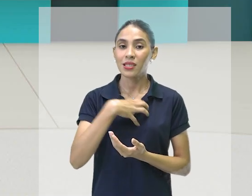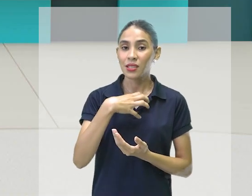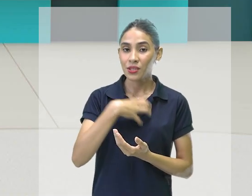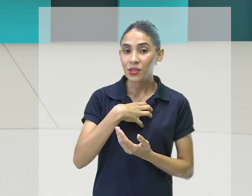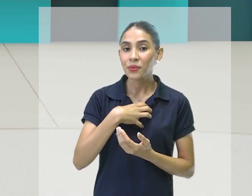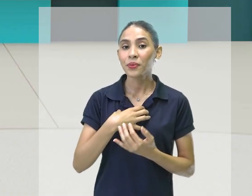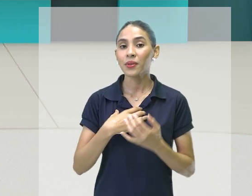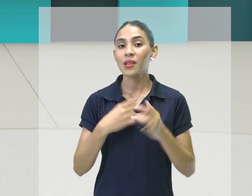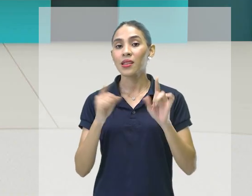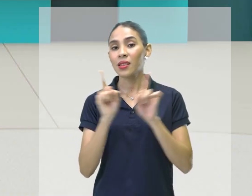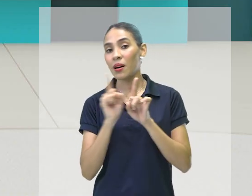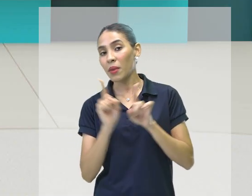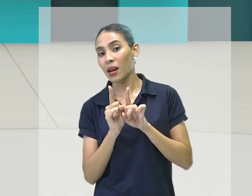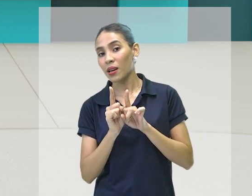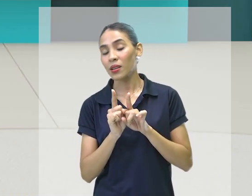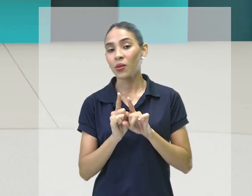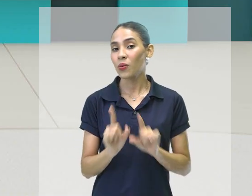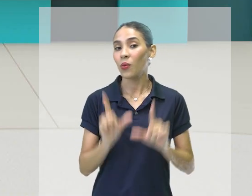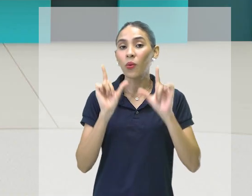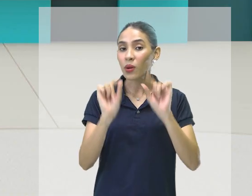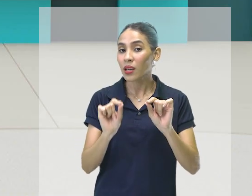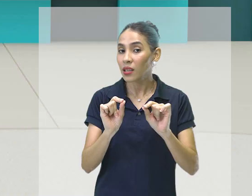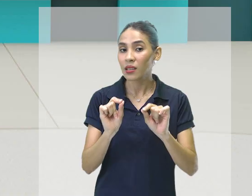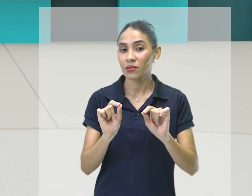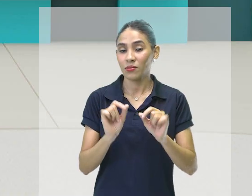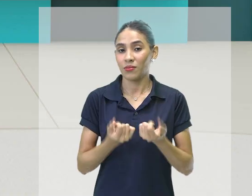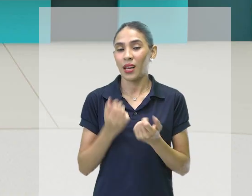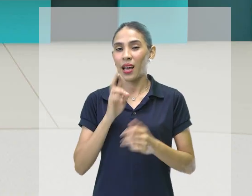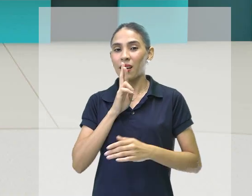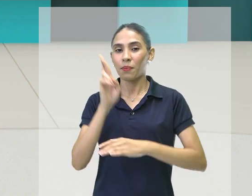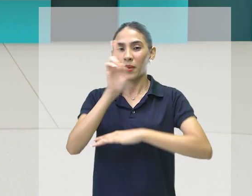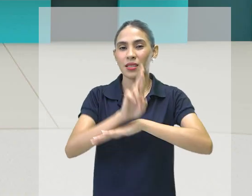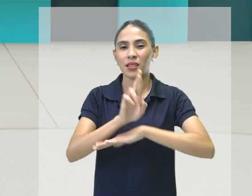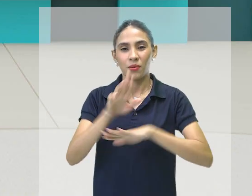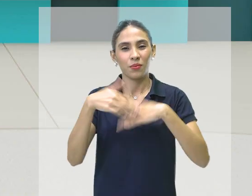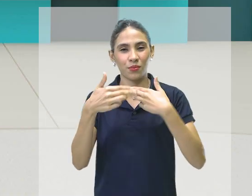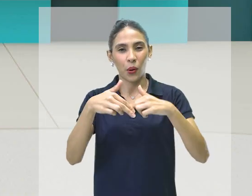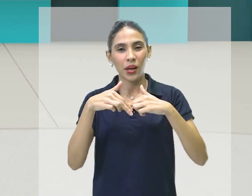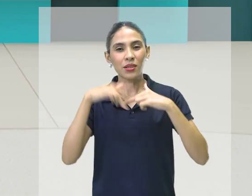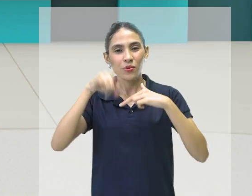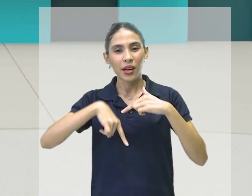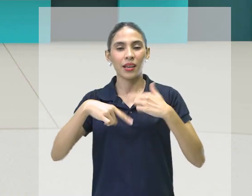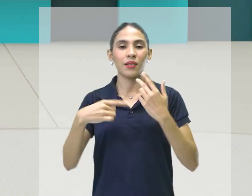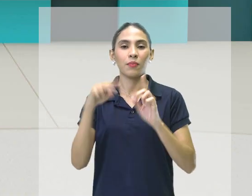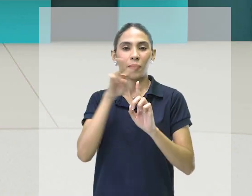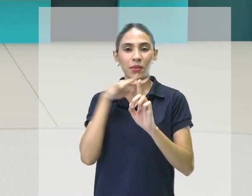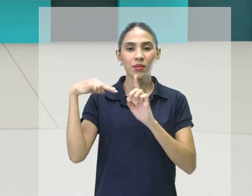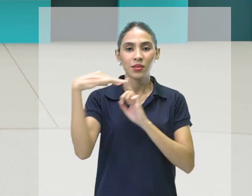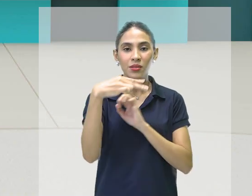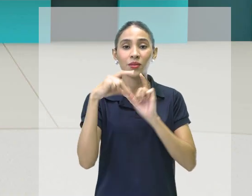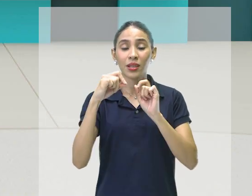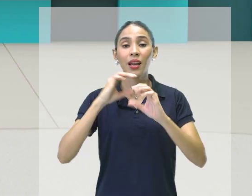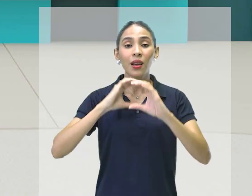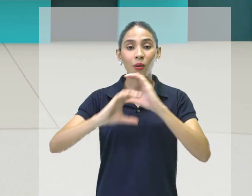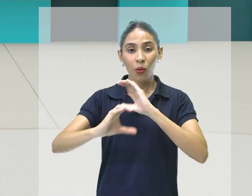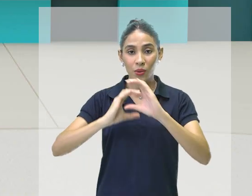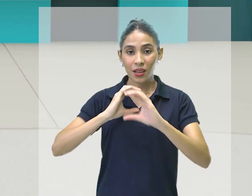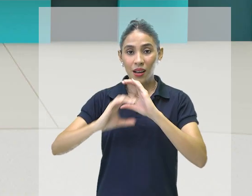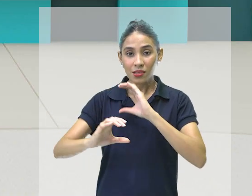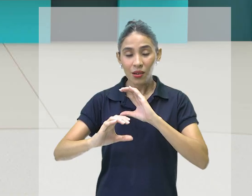nós estamos nos sentindo, com o que nós estamos representando. Por isso que ele é visto como um meio